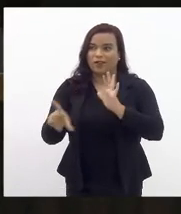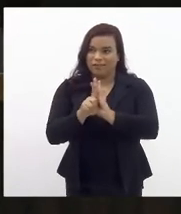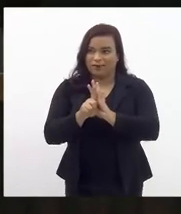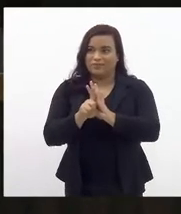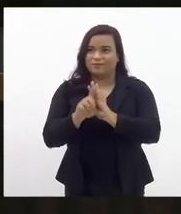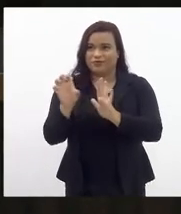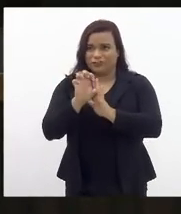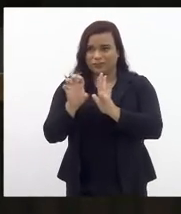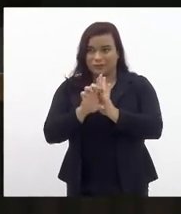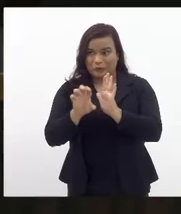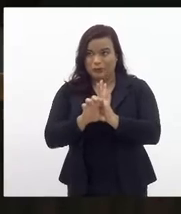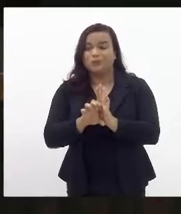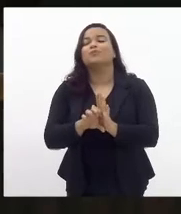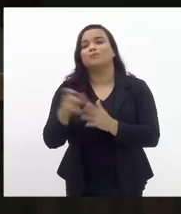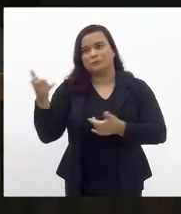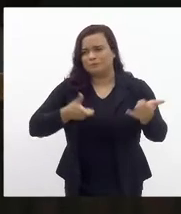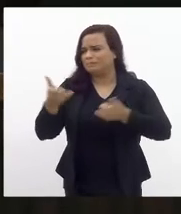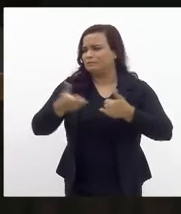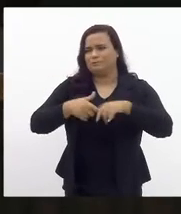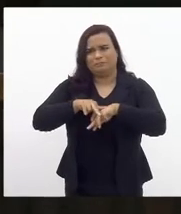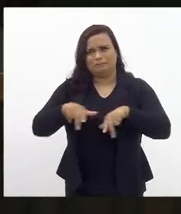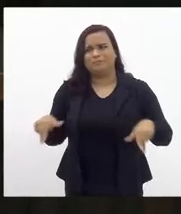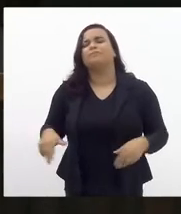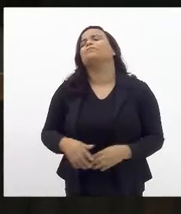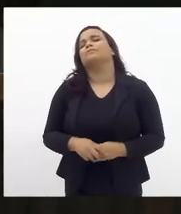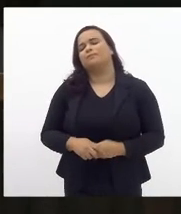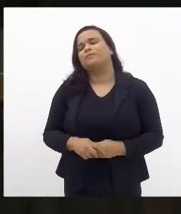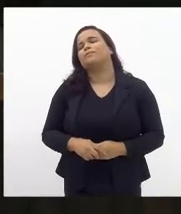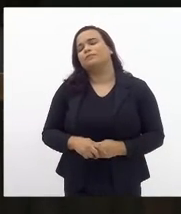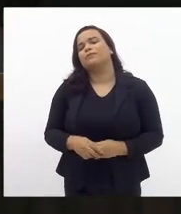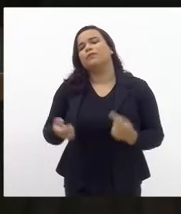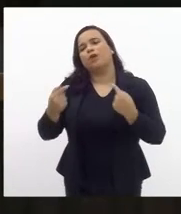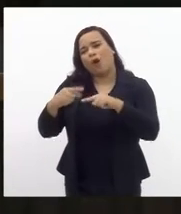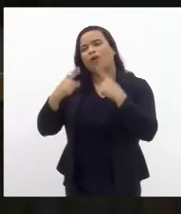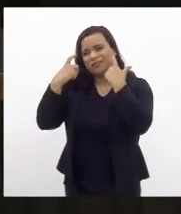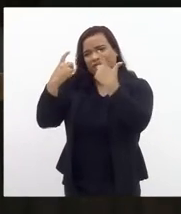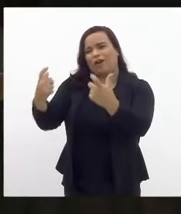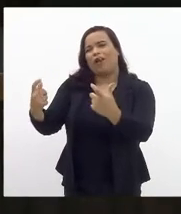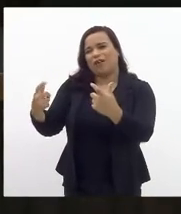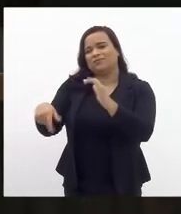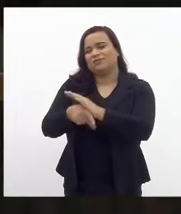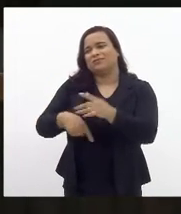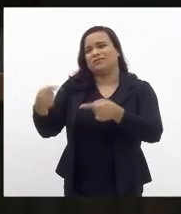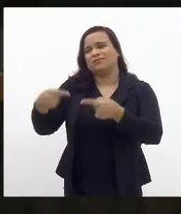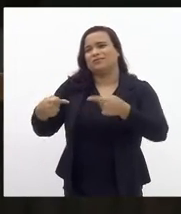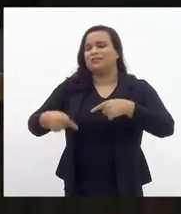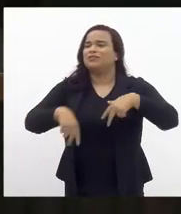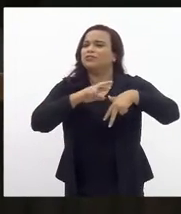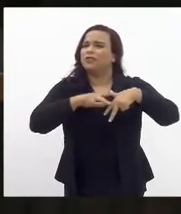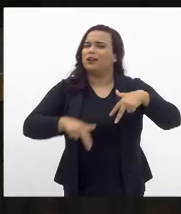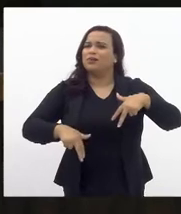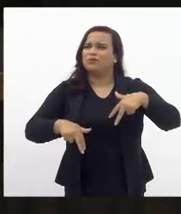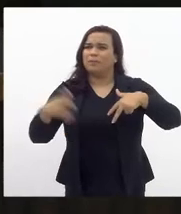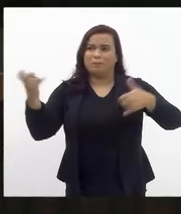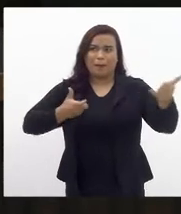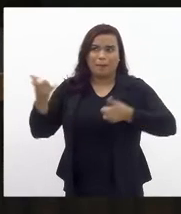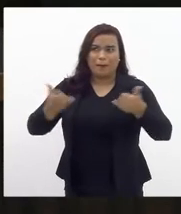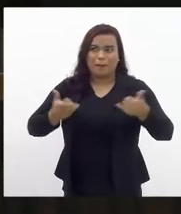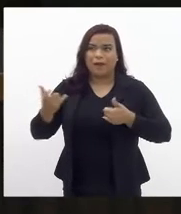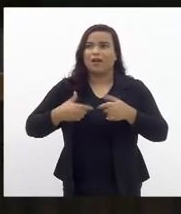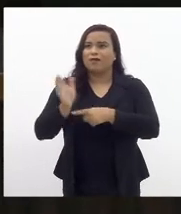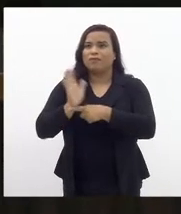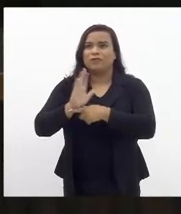estatuto, deputada Marta Rocha, que combate a violência política de gênero, uma enxurrada de vídeos